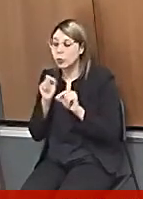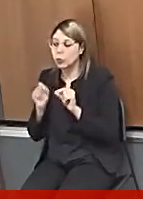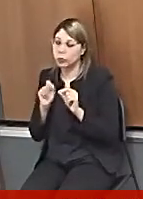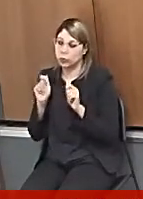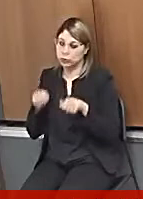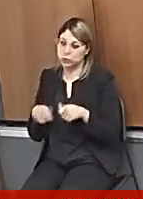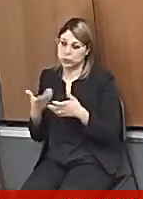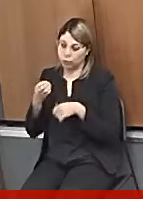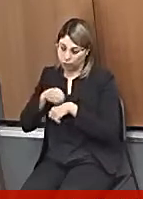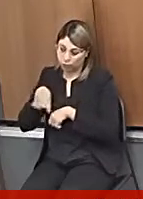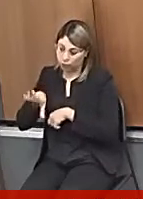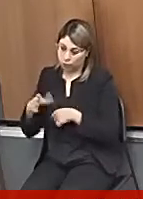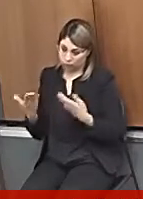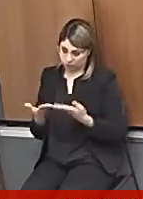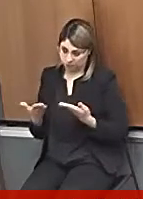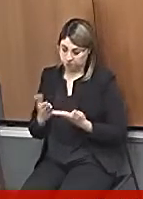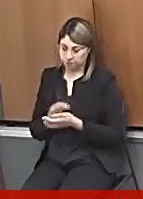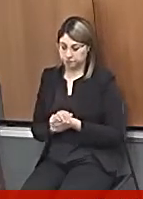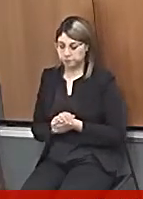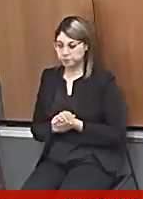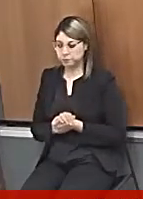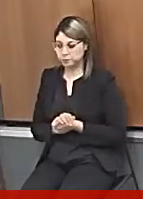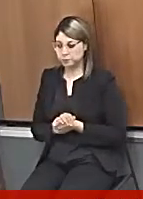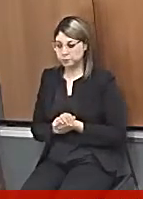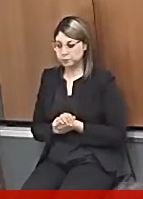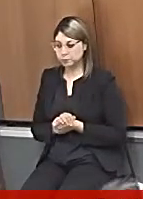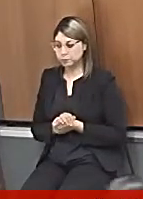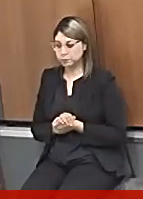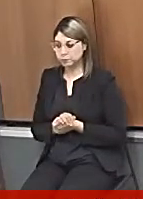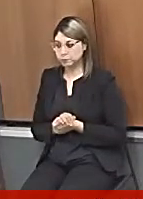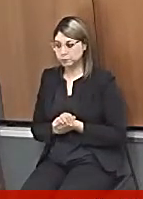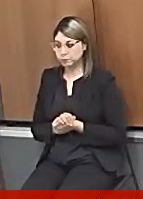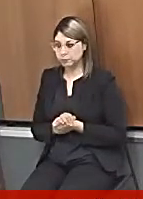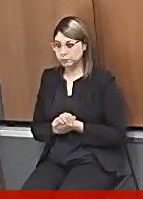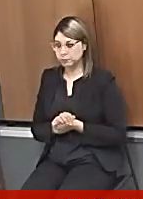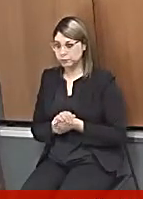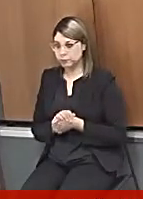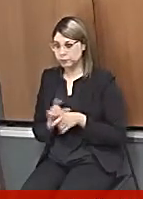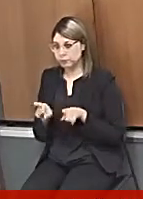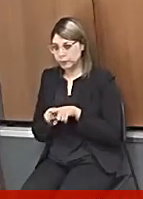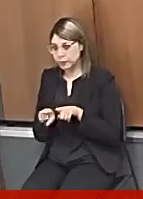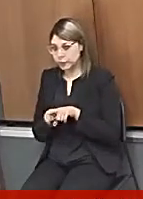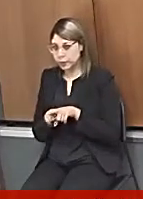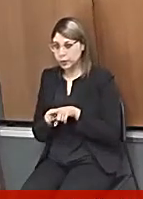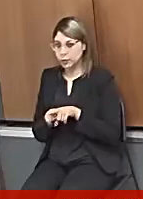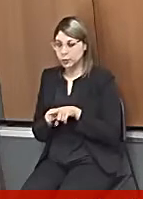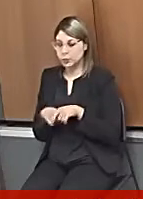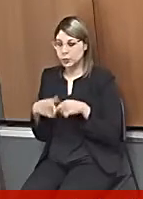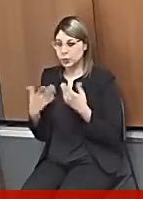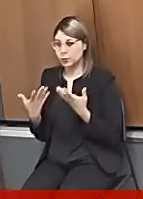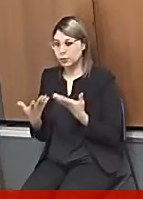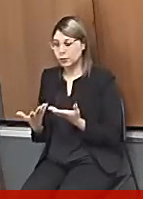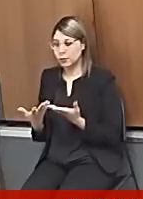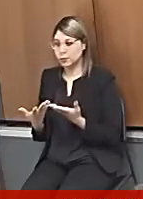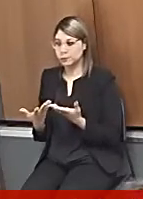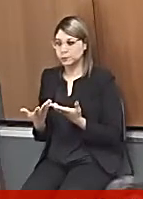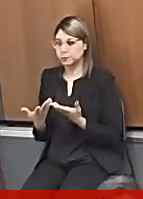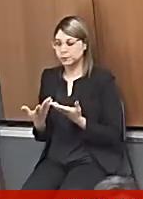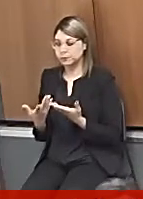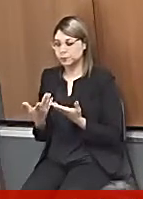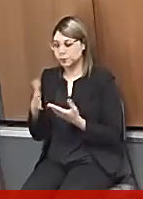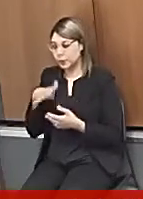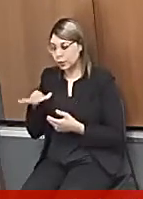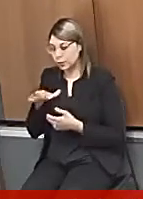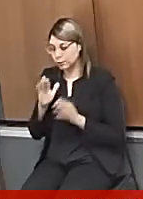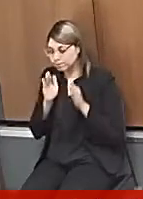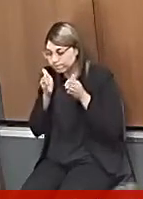ser encaminhado nesse sentido é e entrando um pouco também na questão da higiene a questão